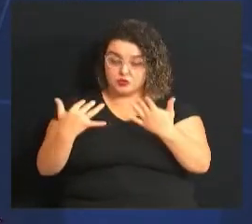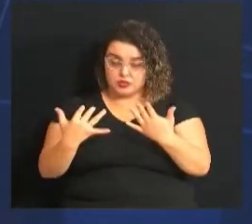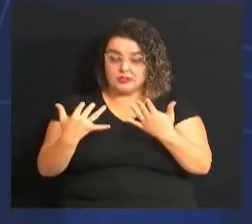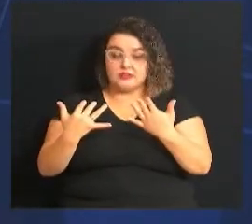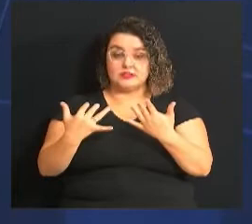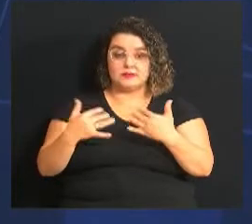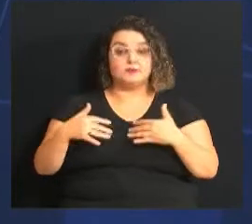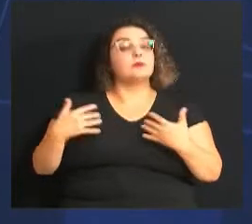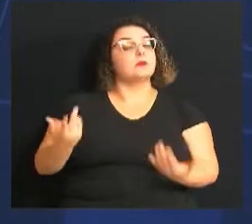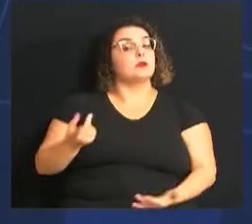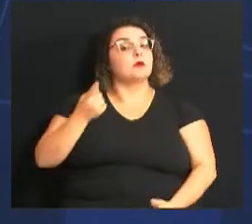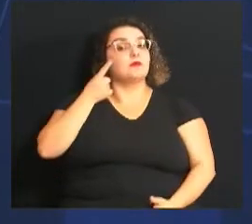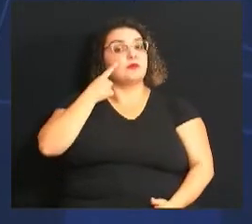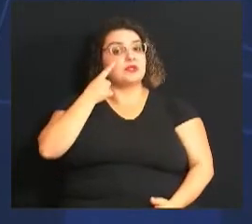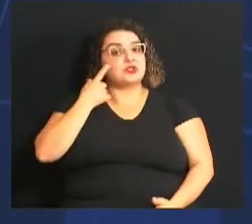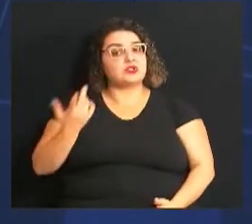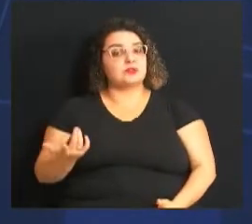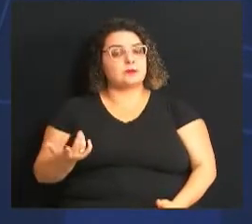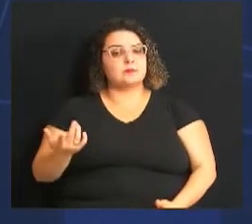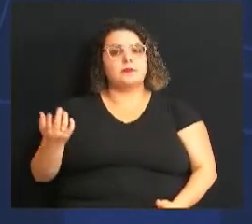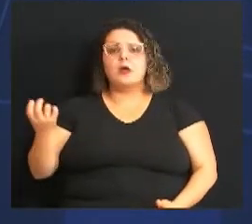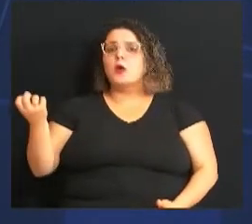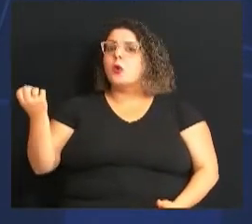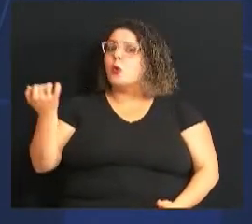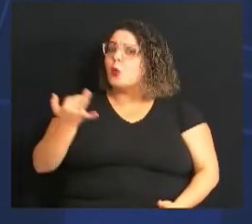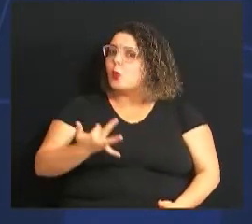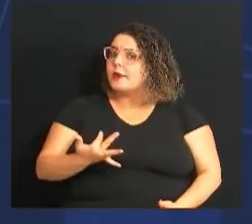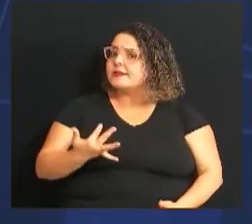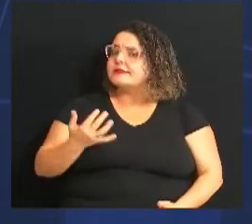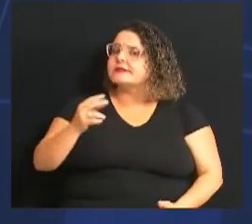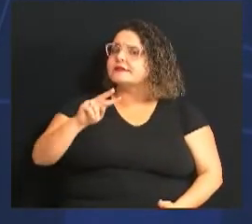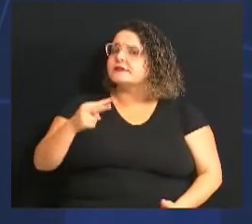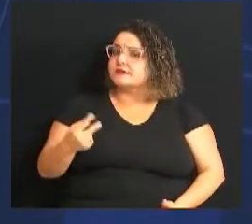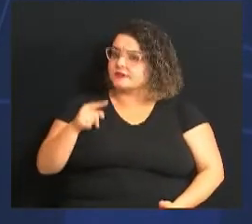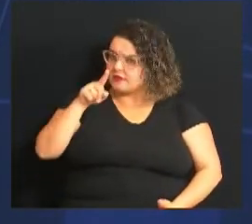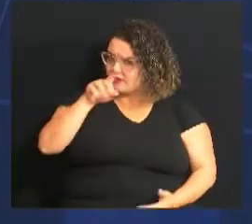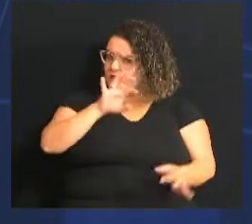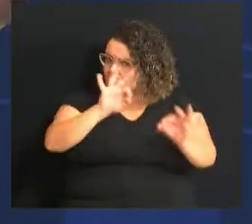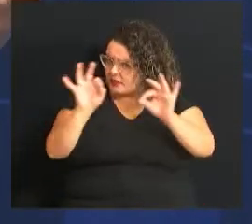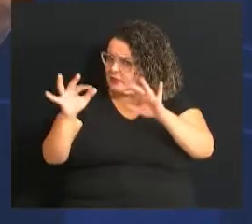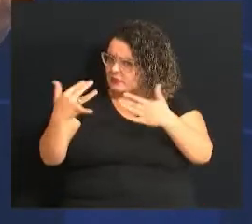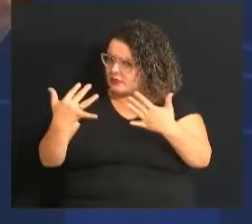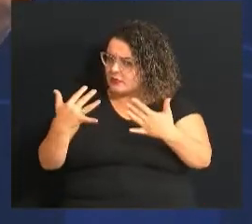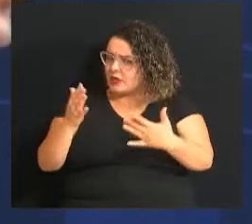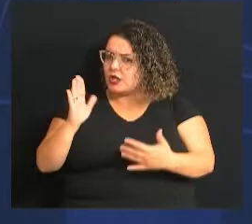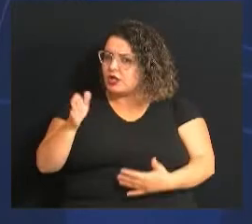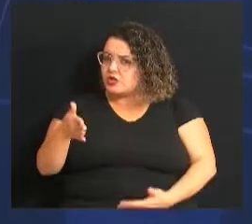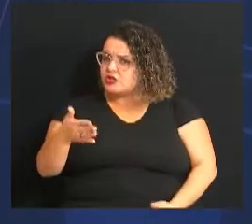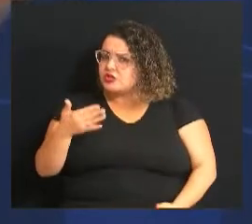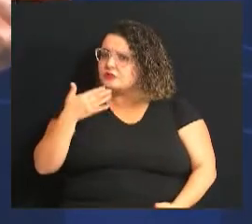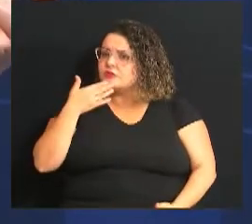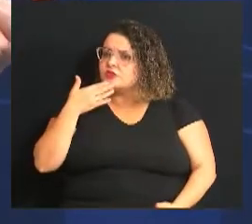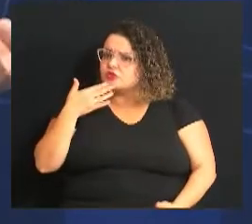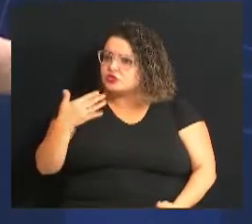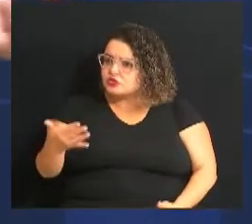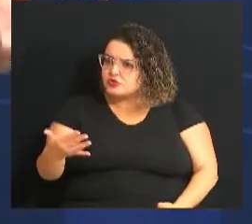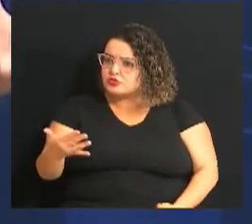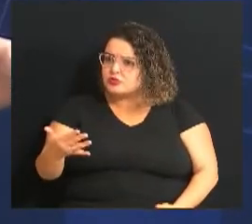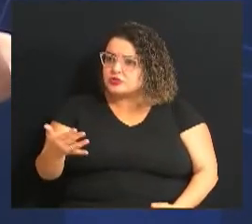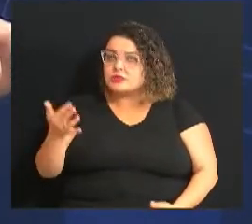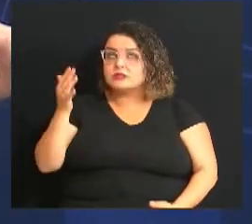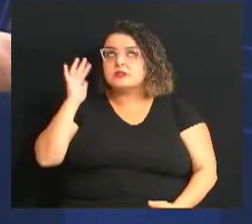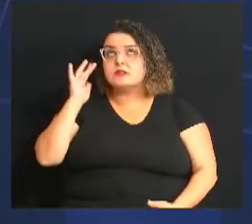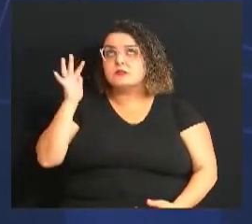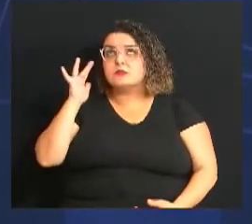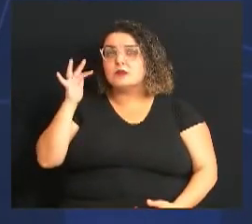E olha só, quantas vezes você que está nos acompanhando já pediu, já sonhou que um fim